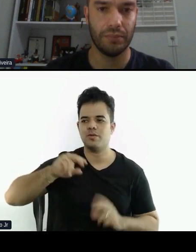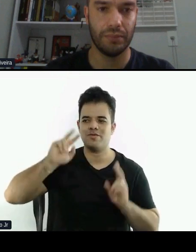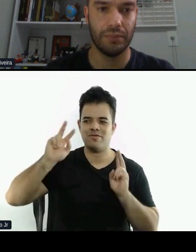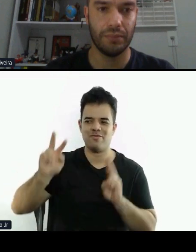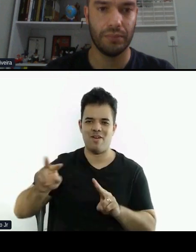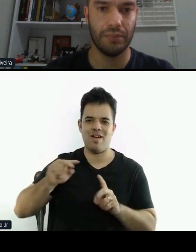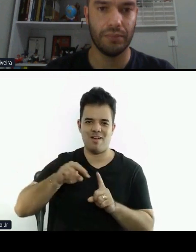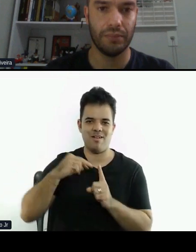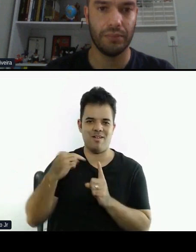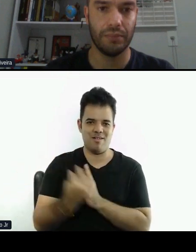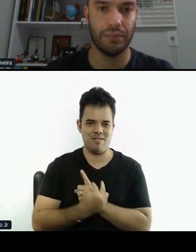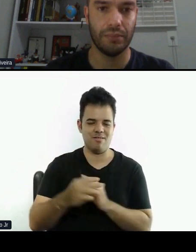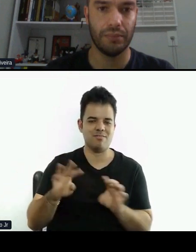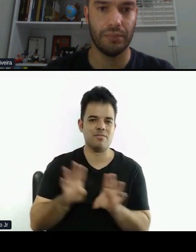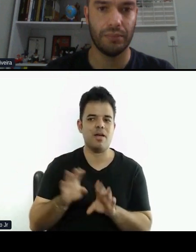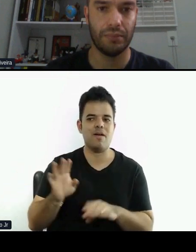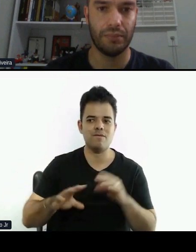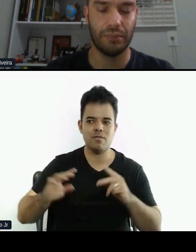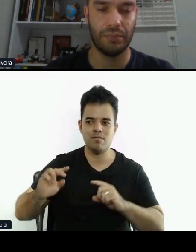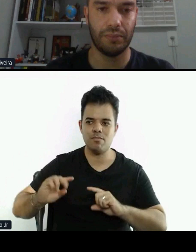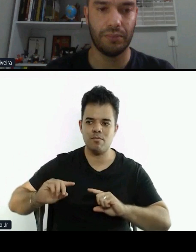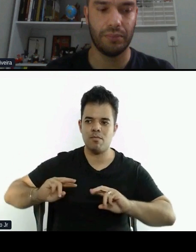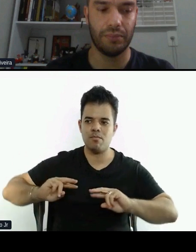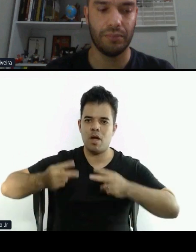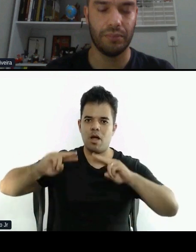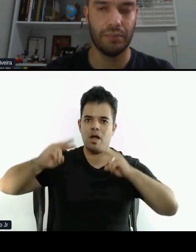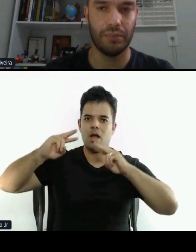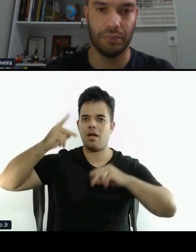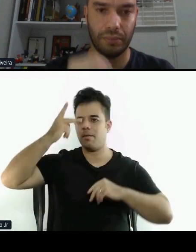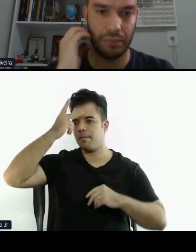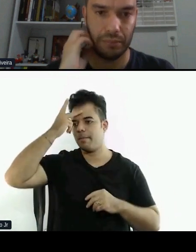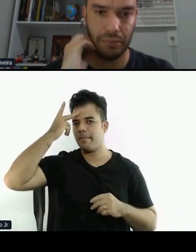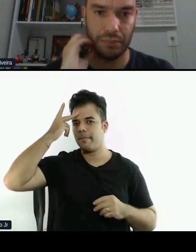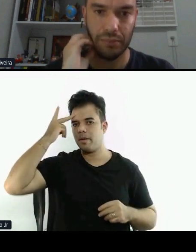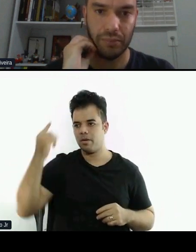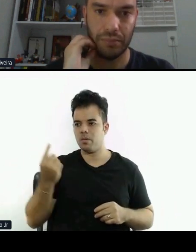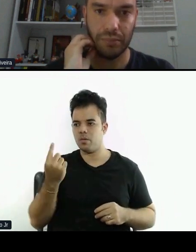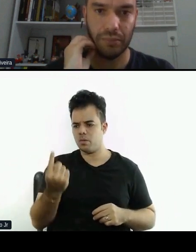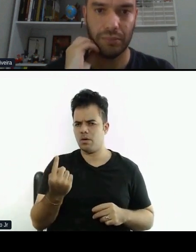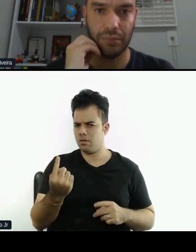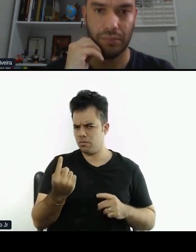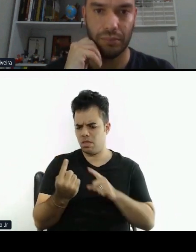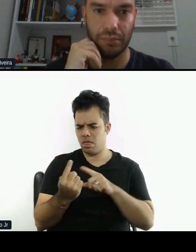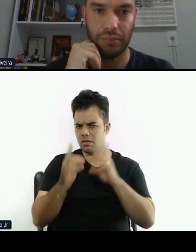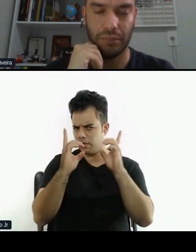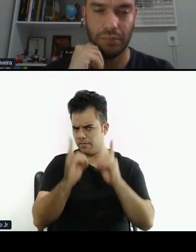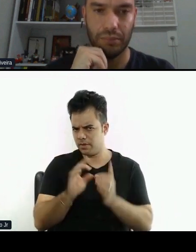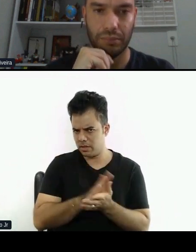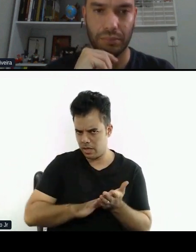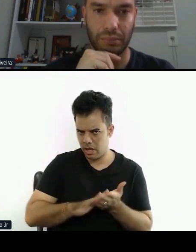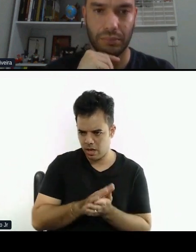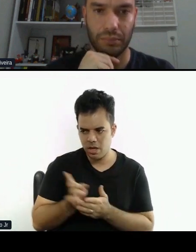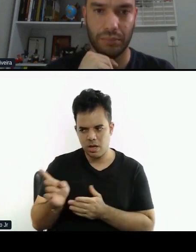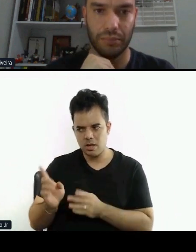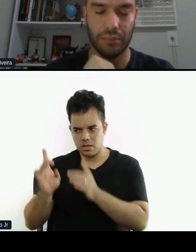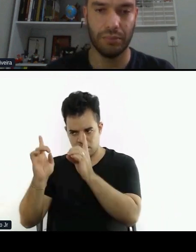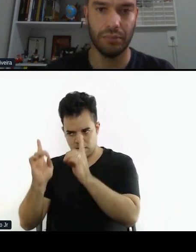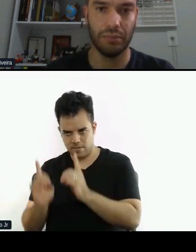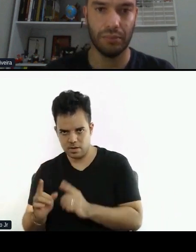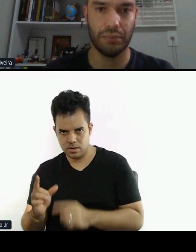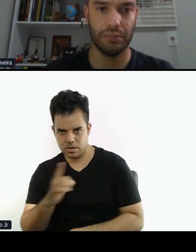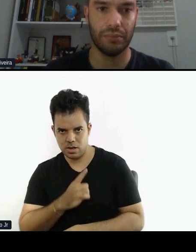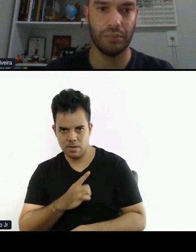vejo uma promoção, um mérito que veio de uma pessoa que não tem uma deficiência, de uma pessoa que tem, né? Mas ali foi um